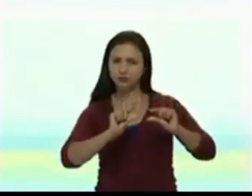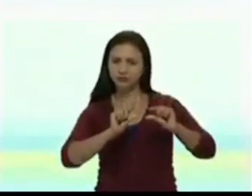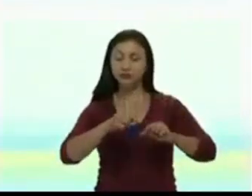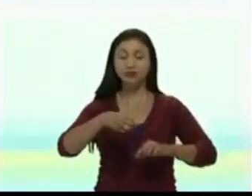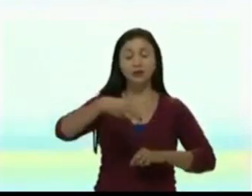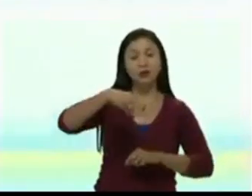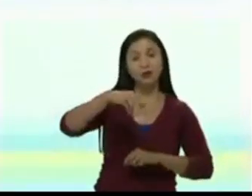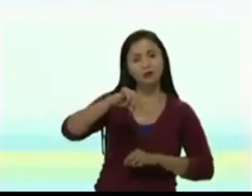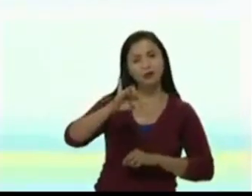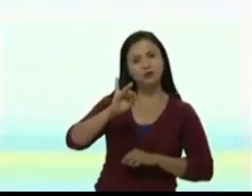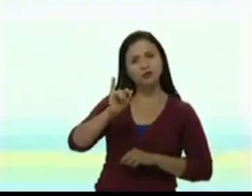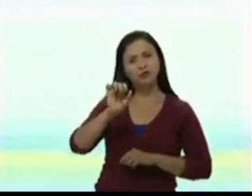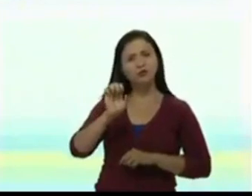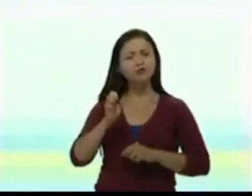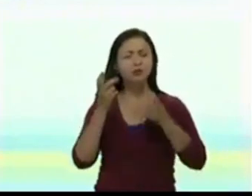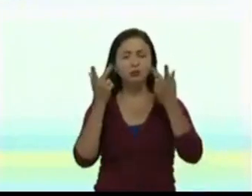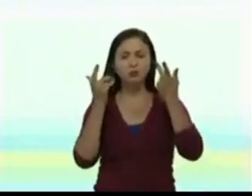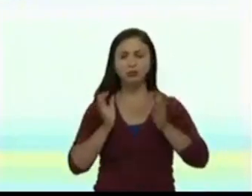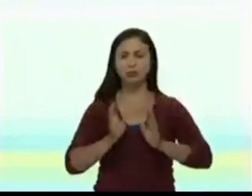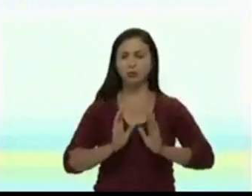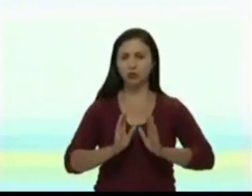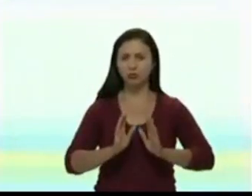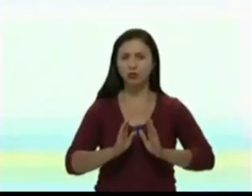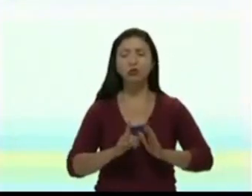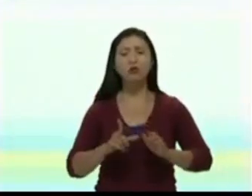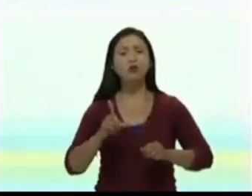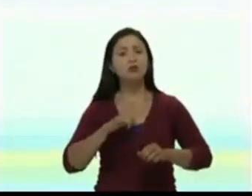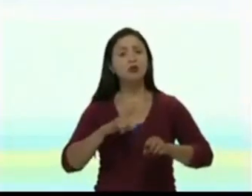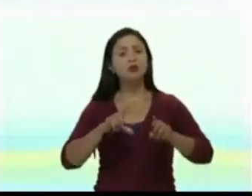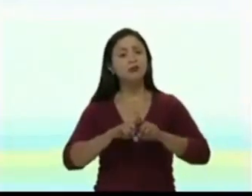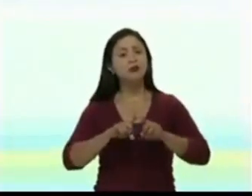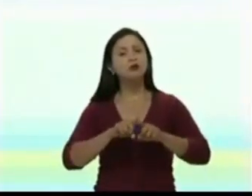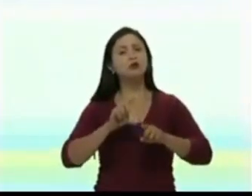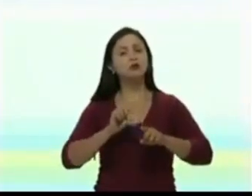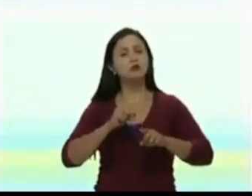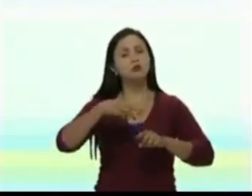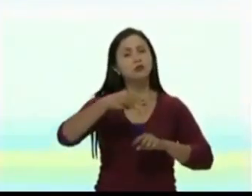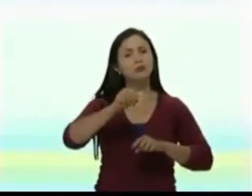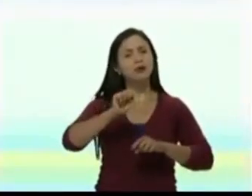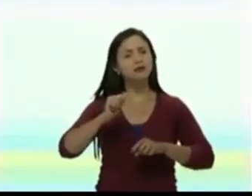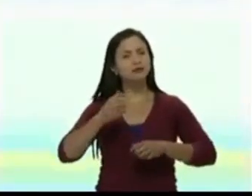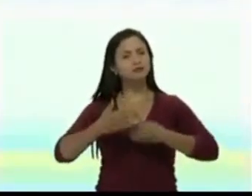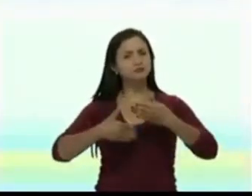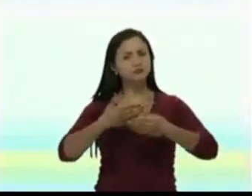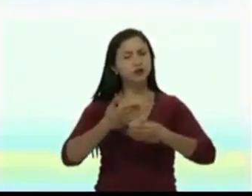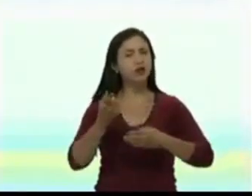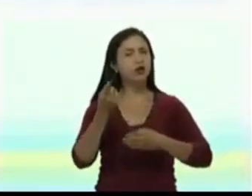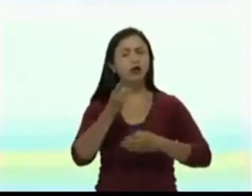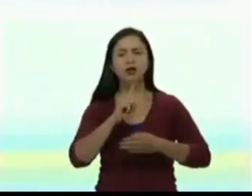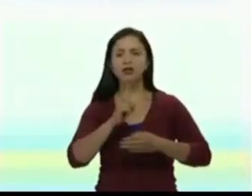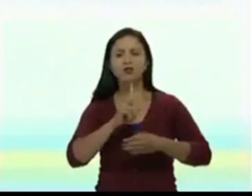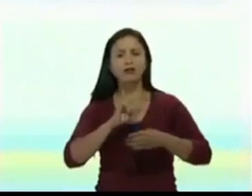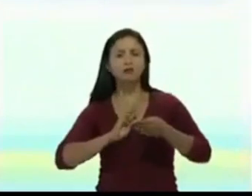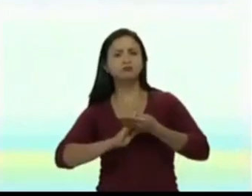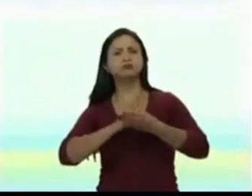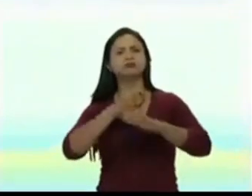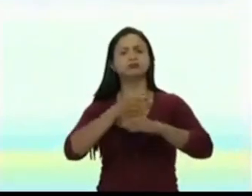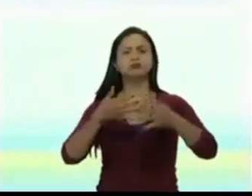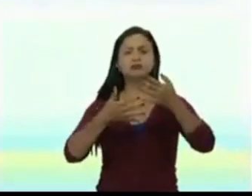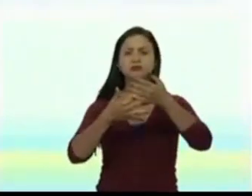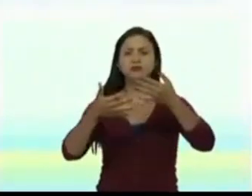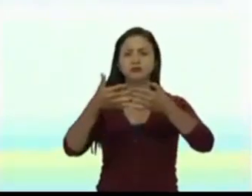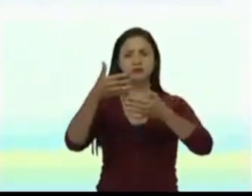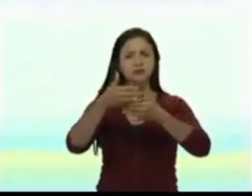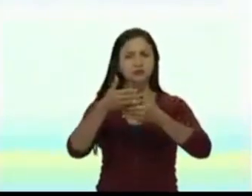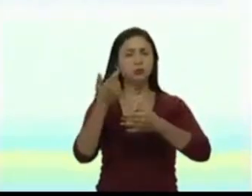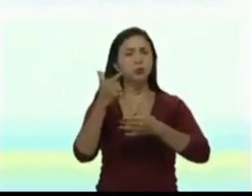são normais e raras. A massa é bem desenvolvida e expansiva. Ela não invade nem infiltra os tecidos adjacentes e não